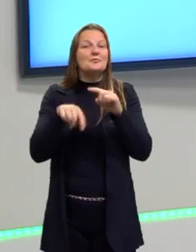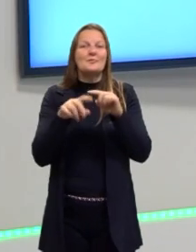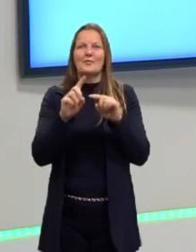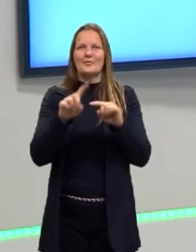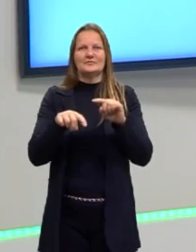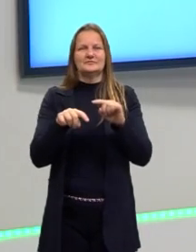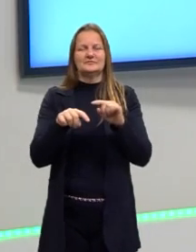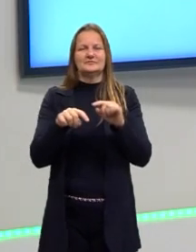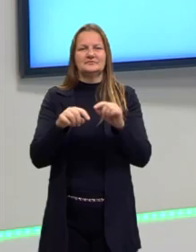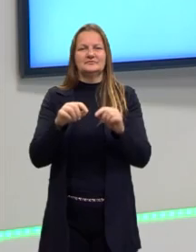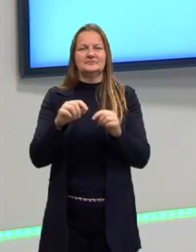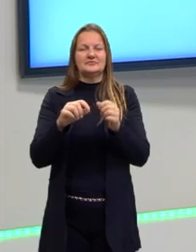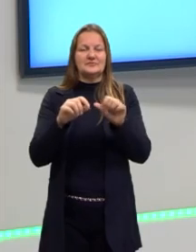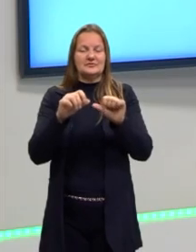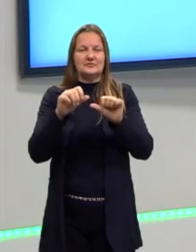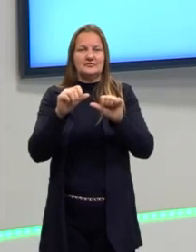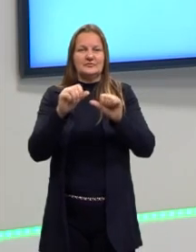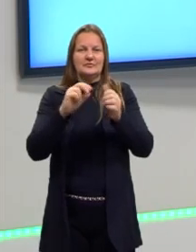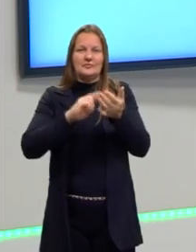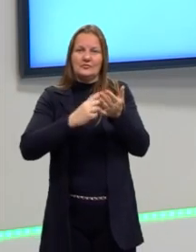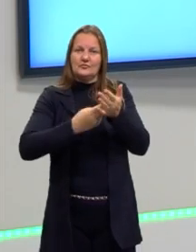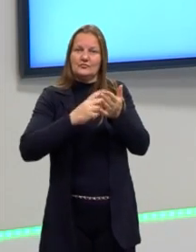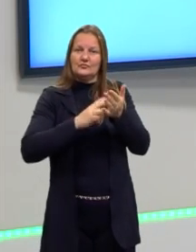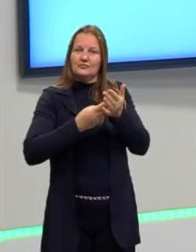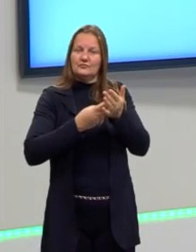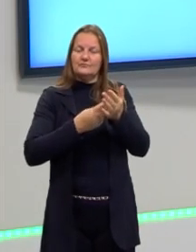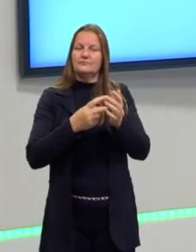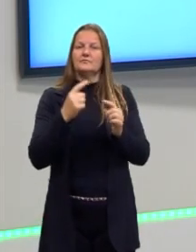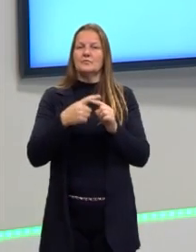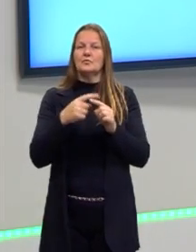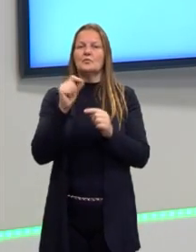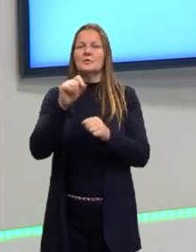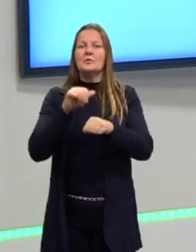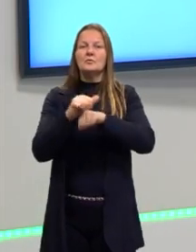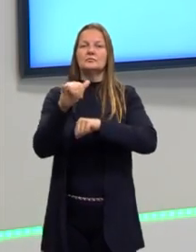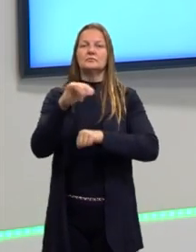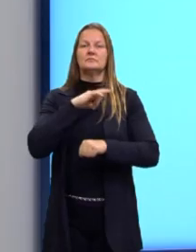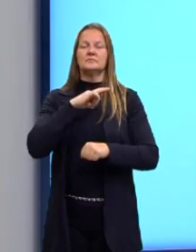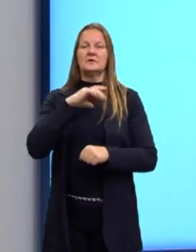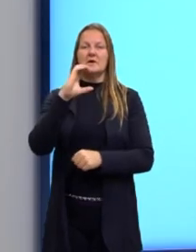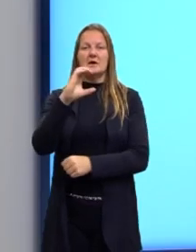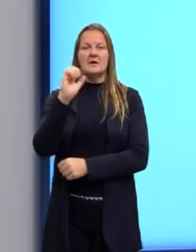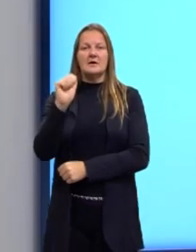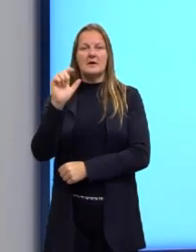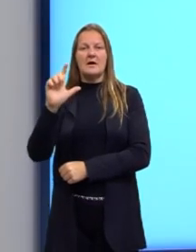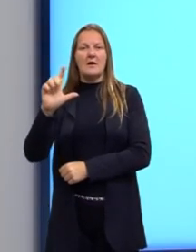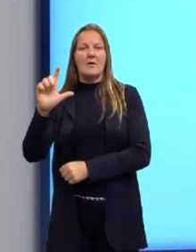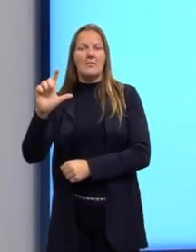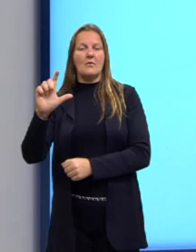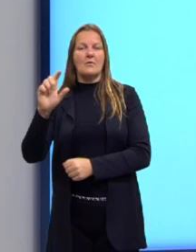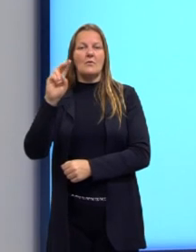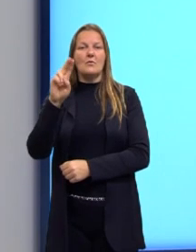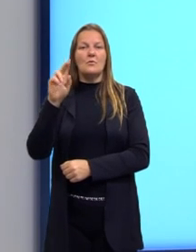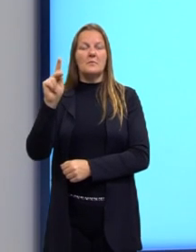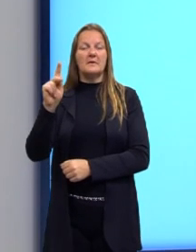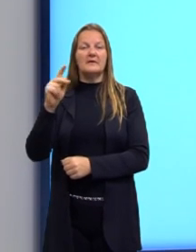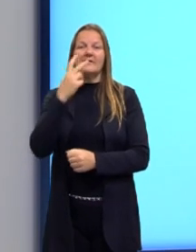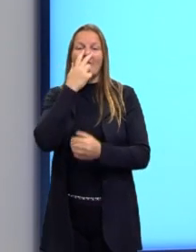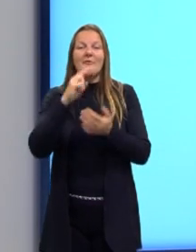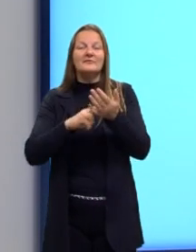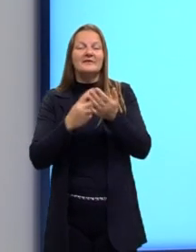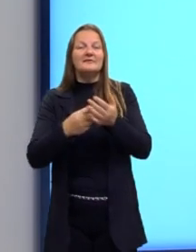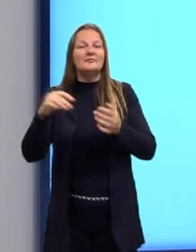posso traduzir literalmente então o que que vai acontecer o Call mais o Up vira telefonar